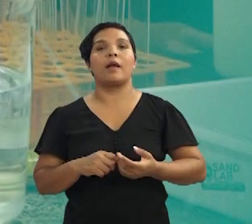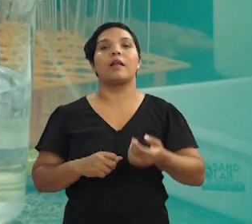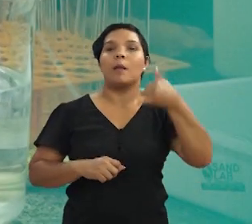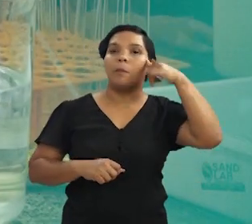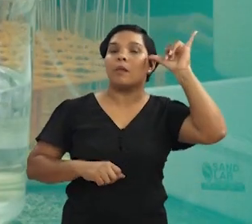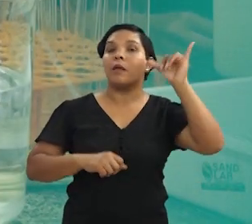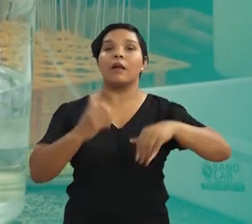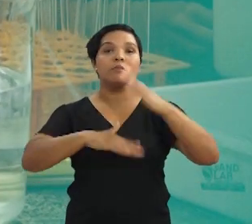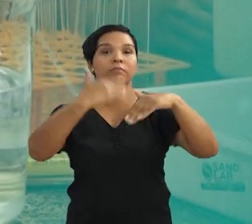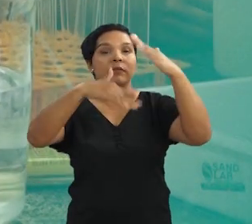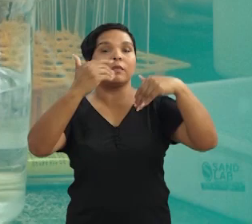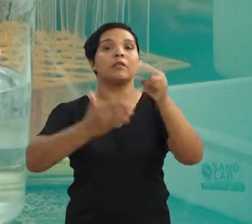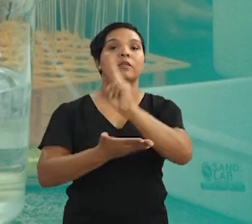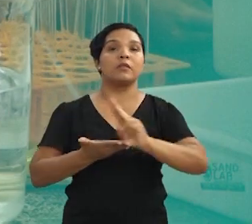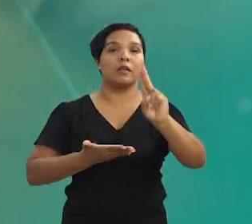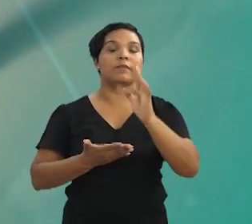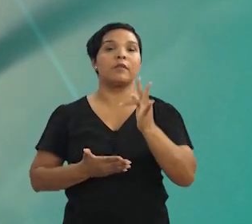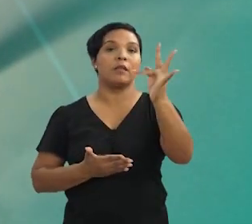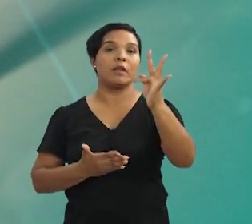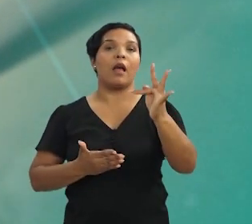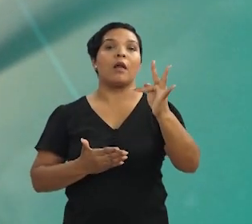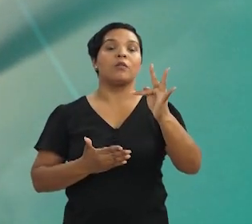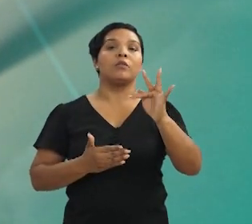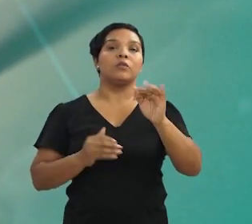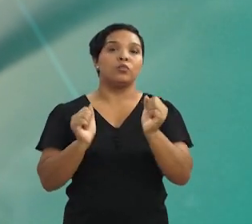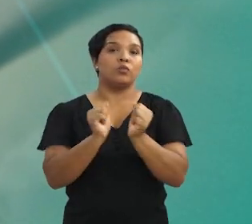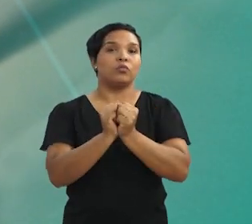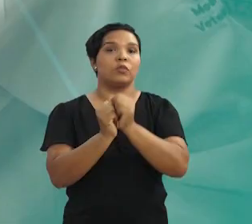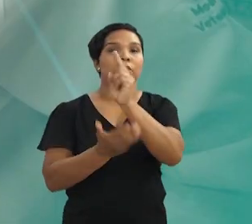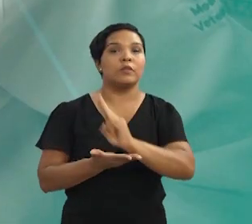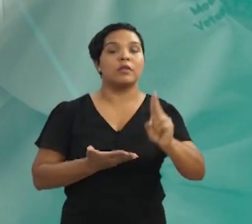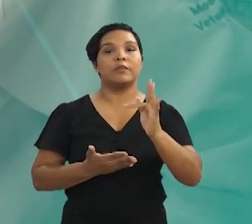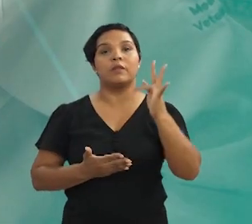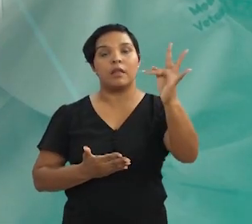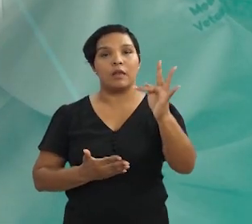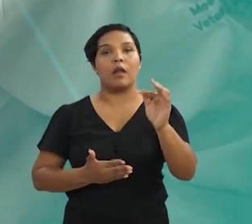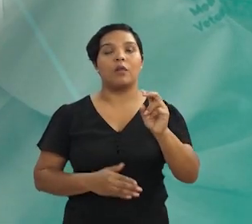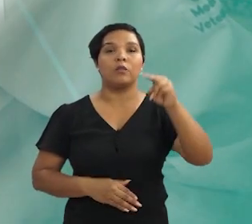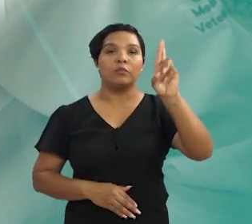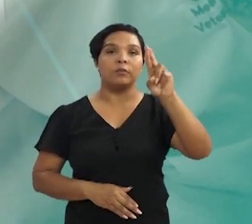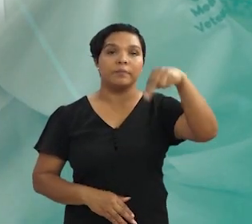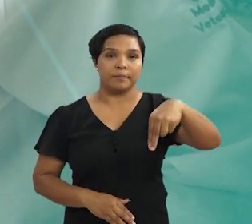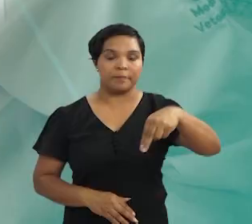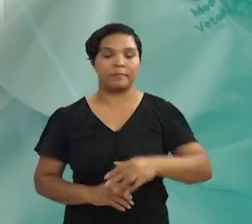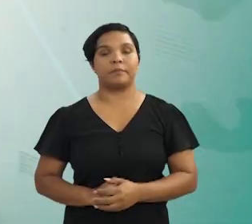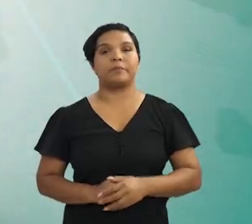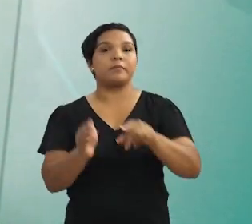em desenvolvimento pela Universidade Federal Rural do Semiárido, em parceria com a Universidade Federal do Rio Grande do